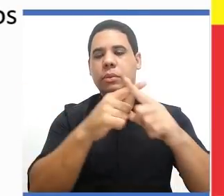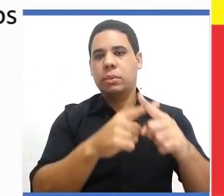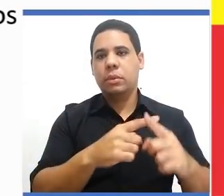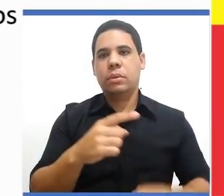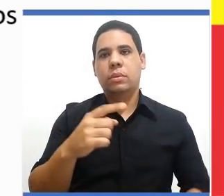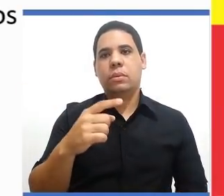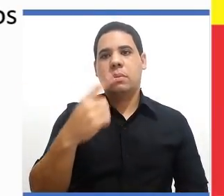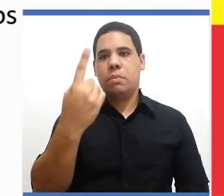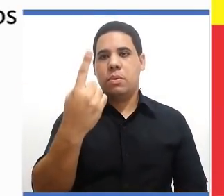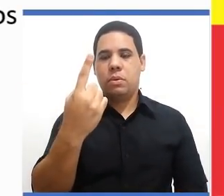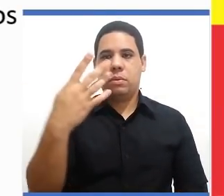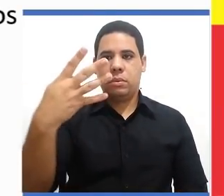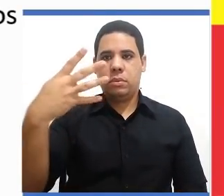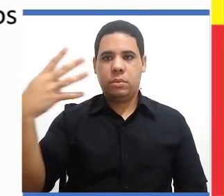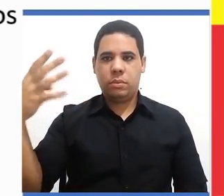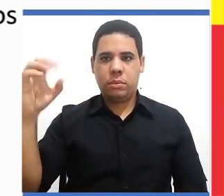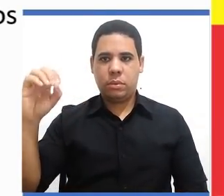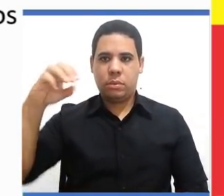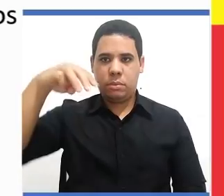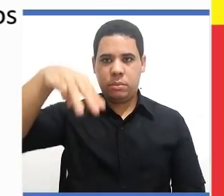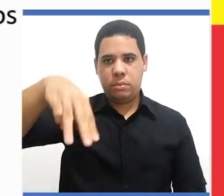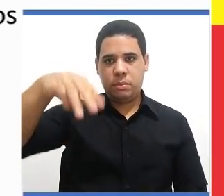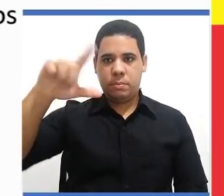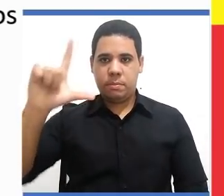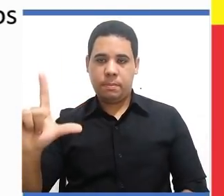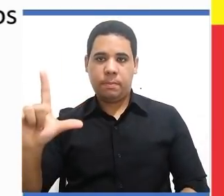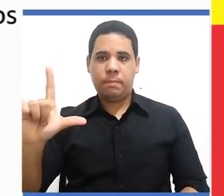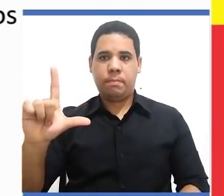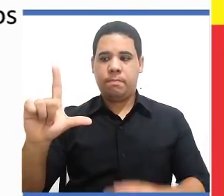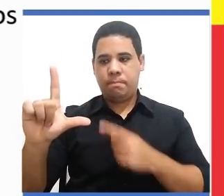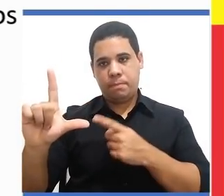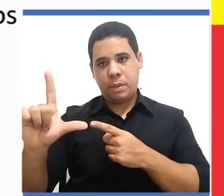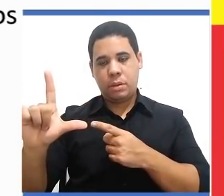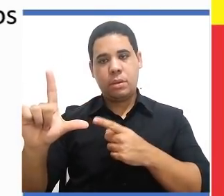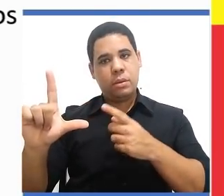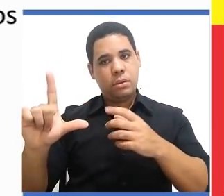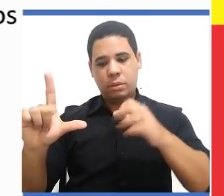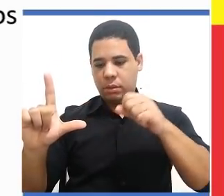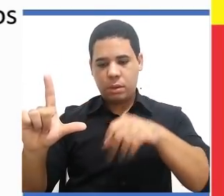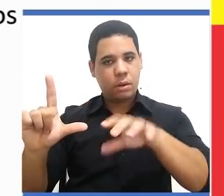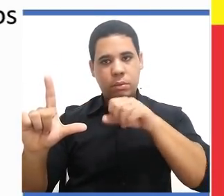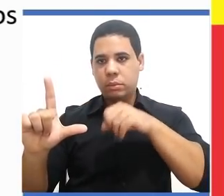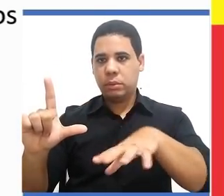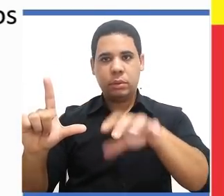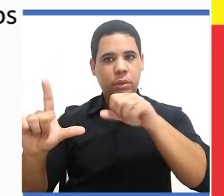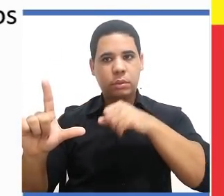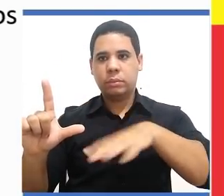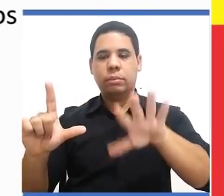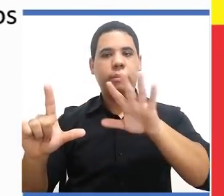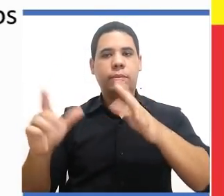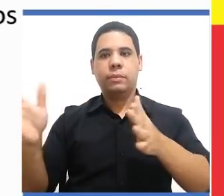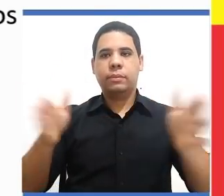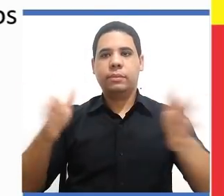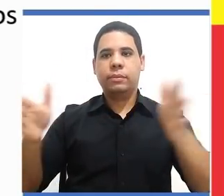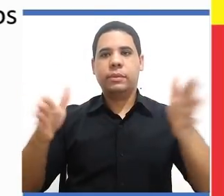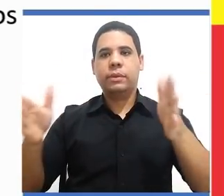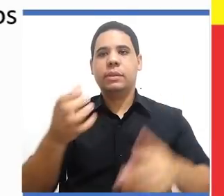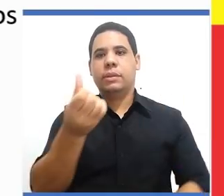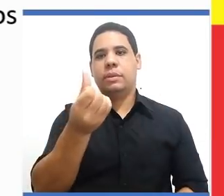minuto. E nós temos um período, um tempo de 360 minutos. Multiplicando, vai dar o valor de